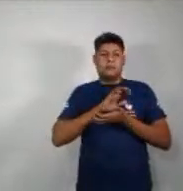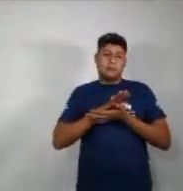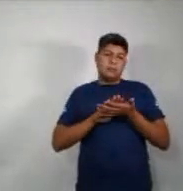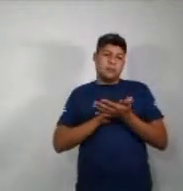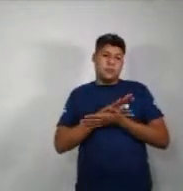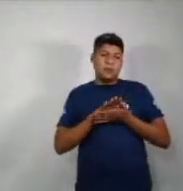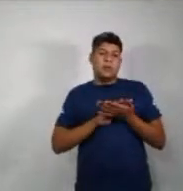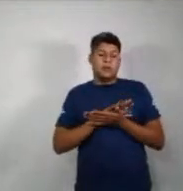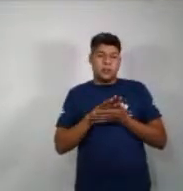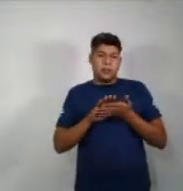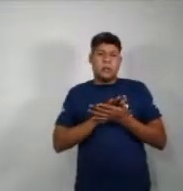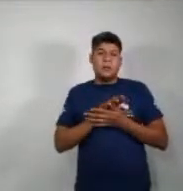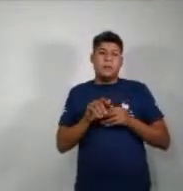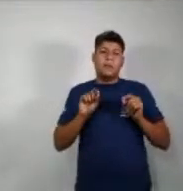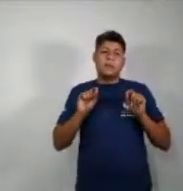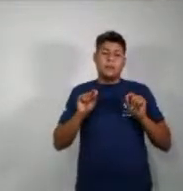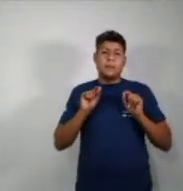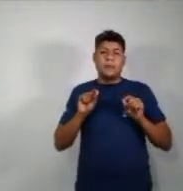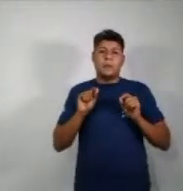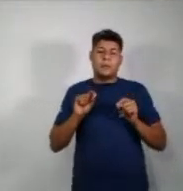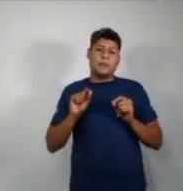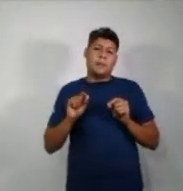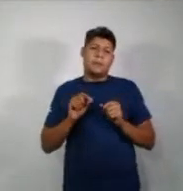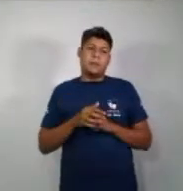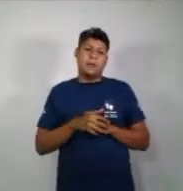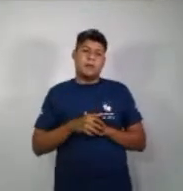característica exato. muito, muito